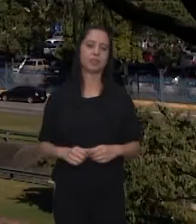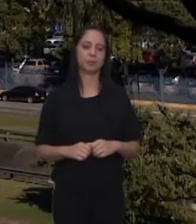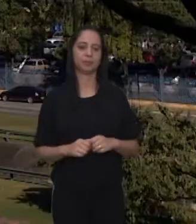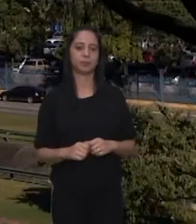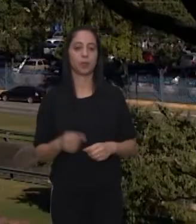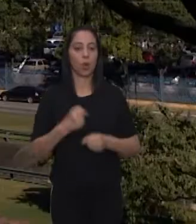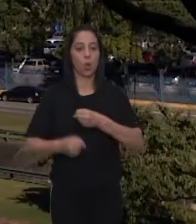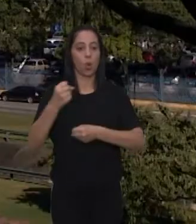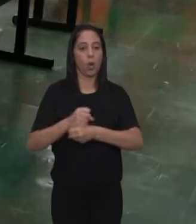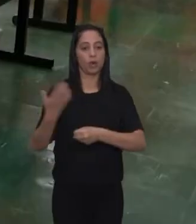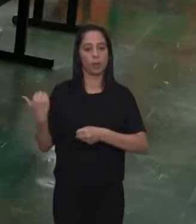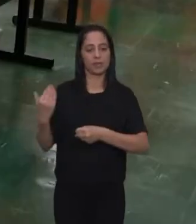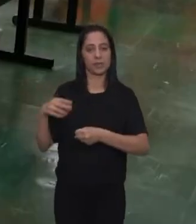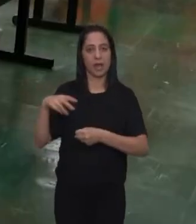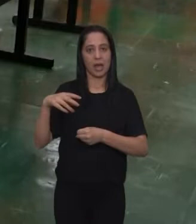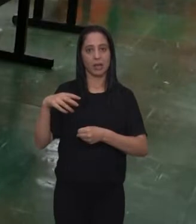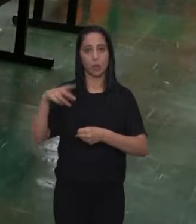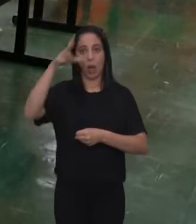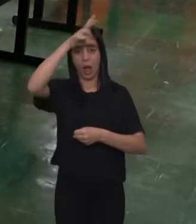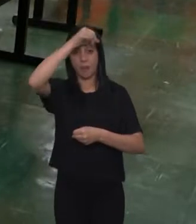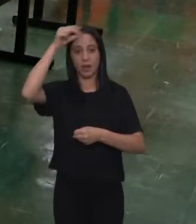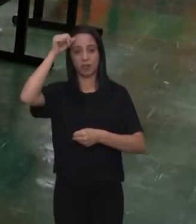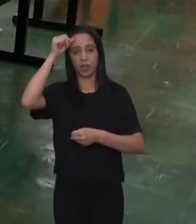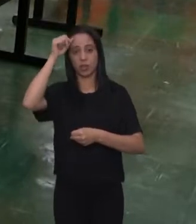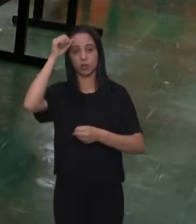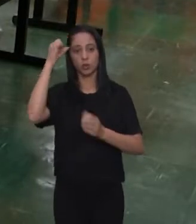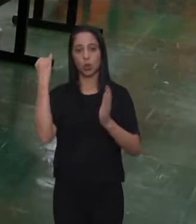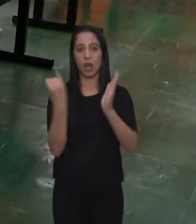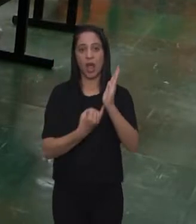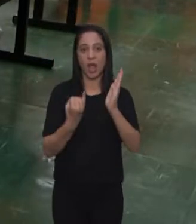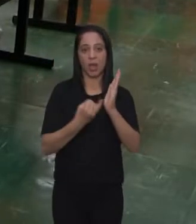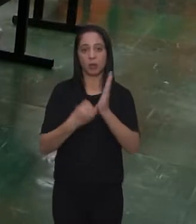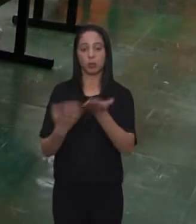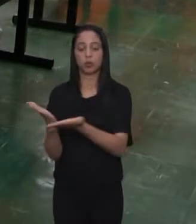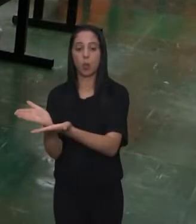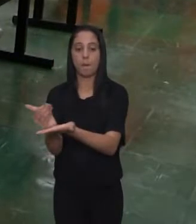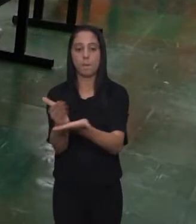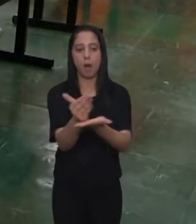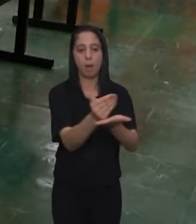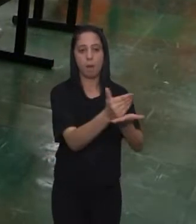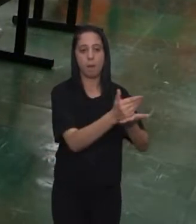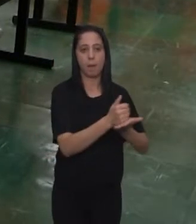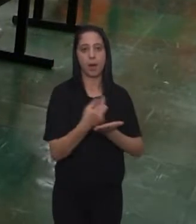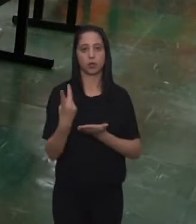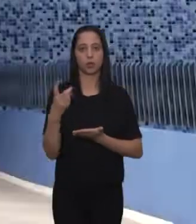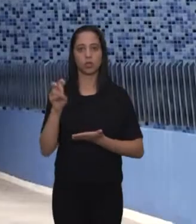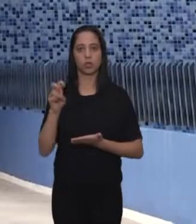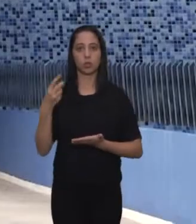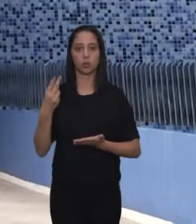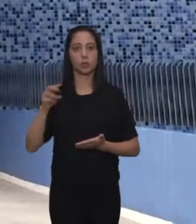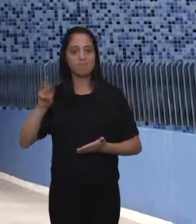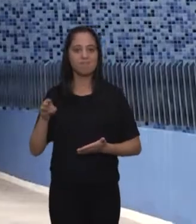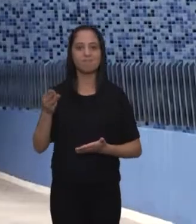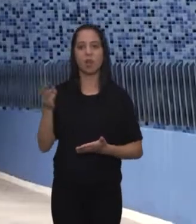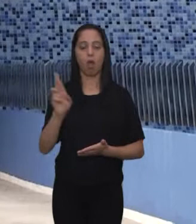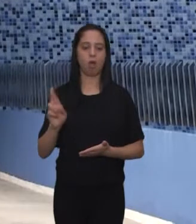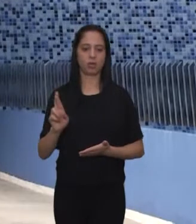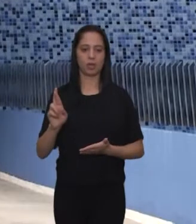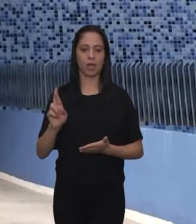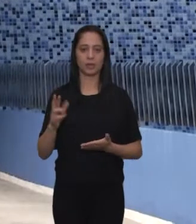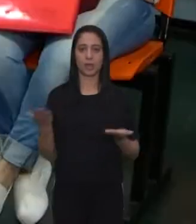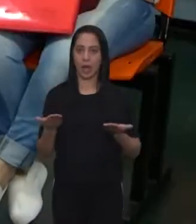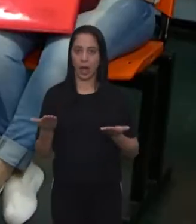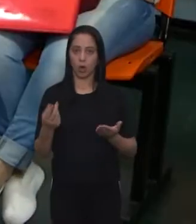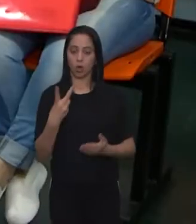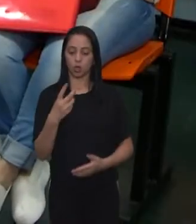a legislação disso no ano passado a prefeitura arrecadou 252 milhões de reais com o IPTU a expectativa